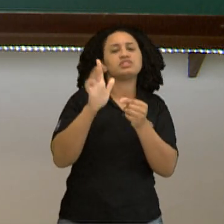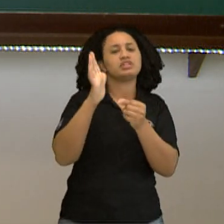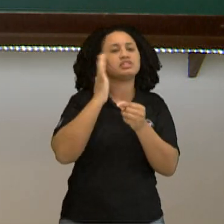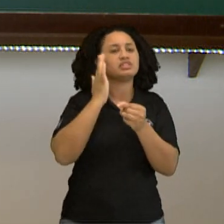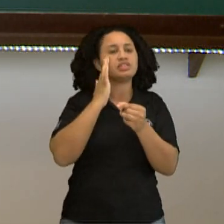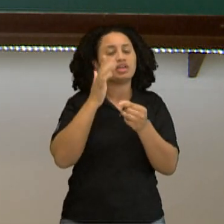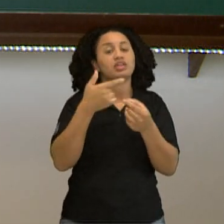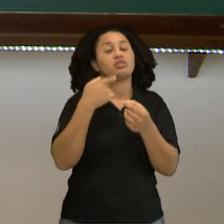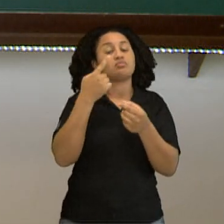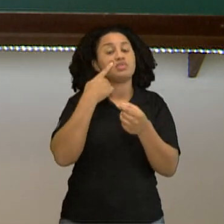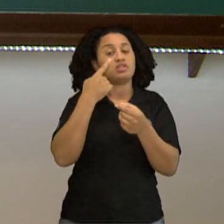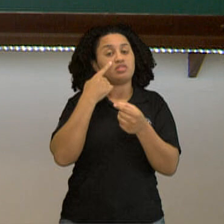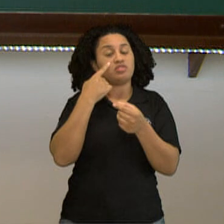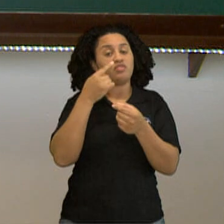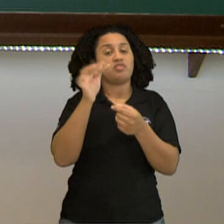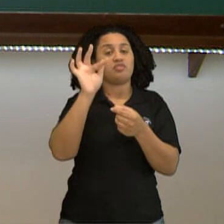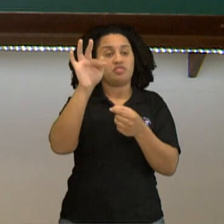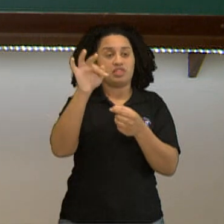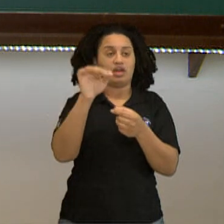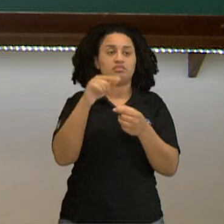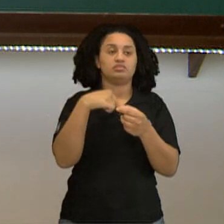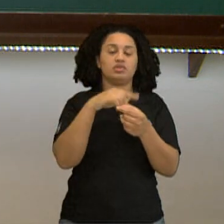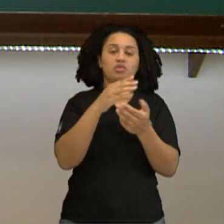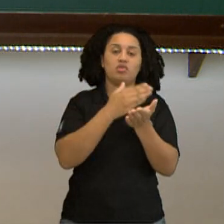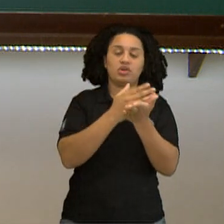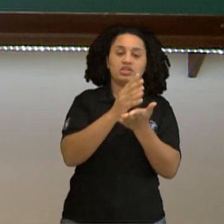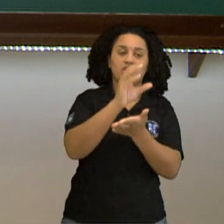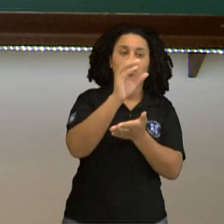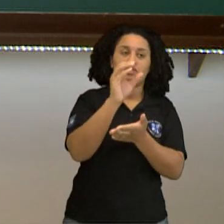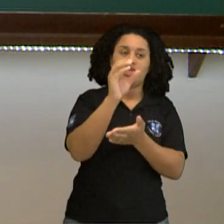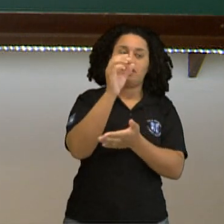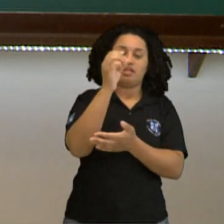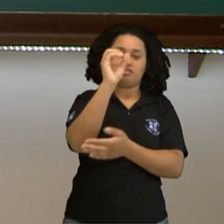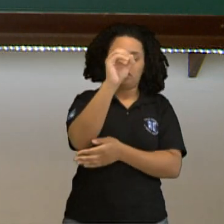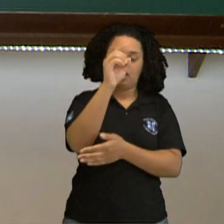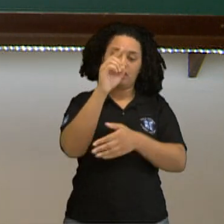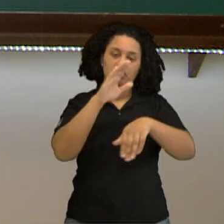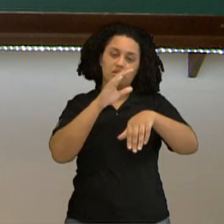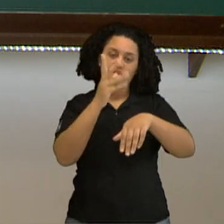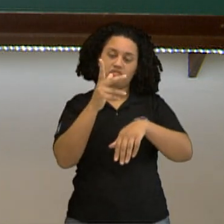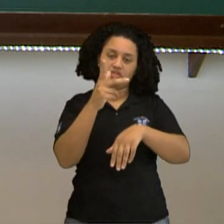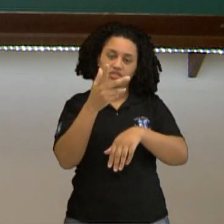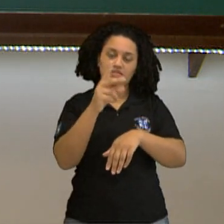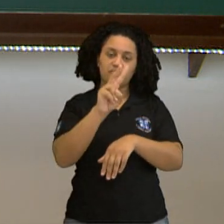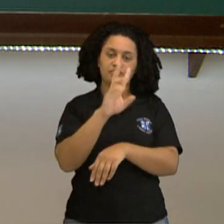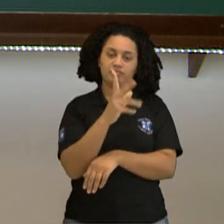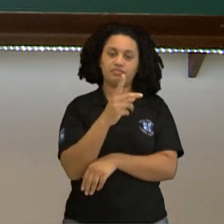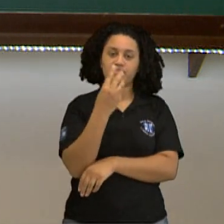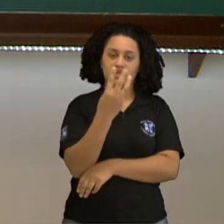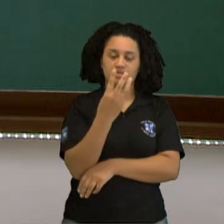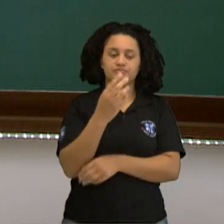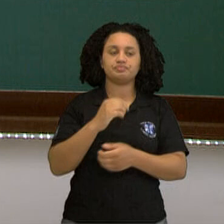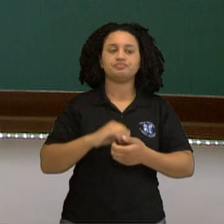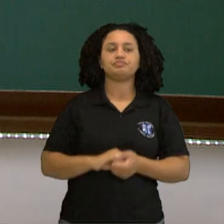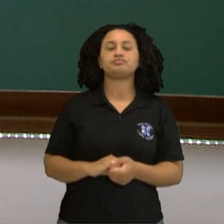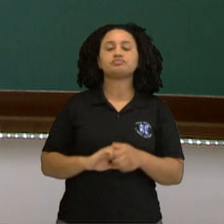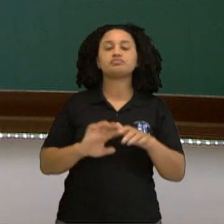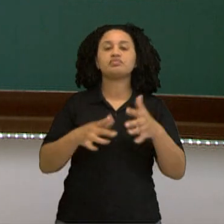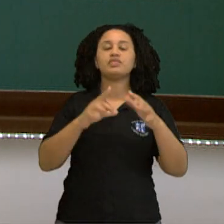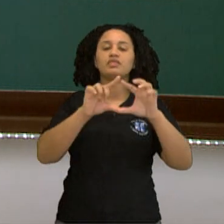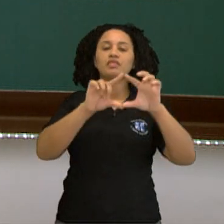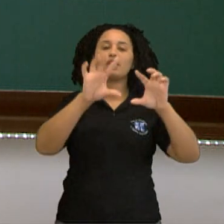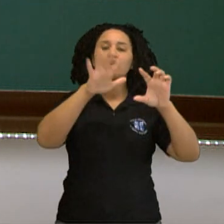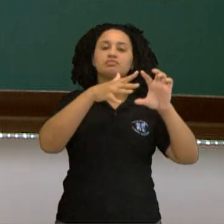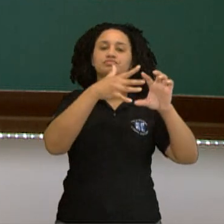fiz. Tempo inicial 0, velocidade 3. E o tempo final? Bem, como eu tenho uma